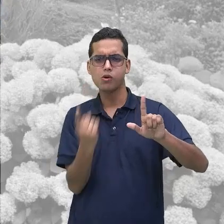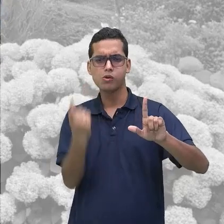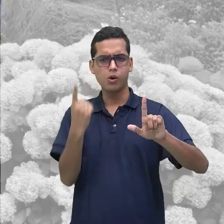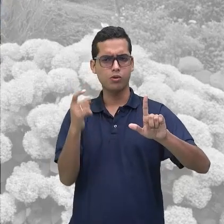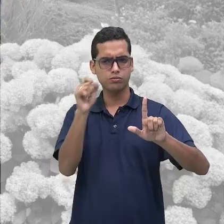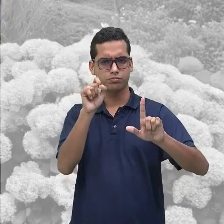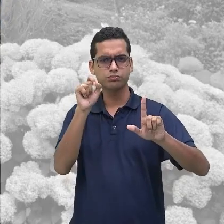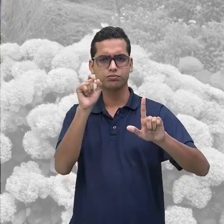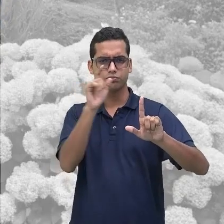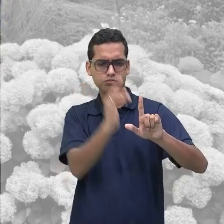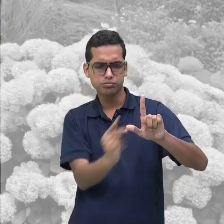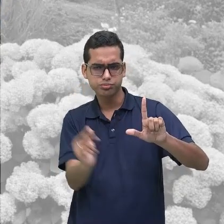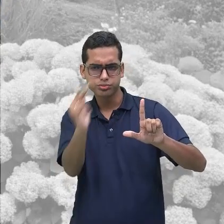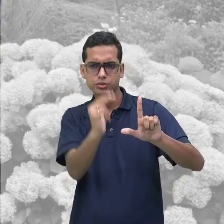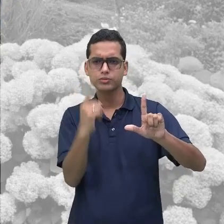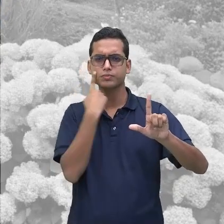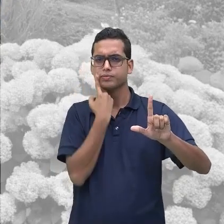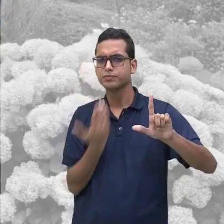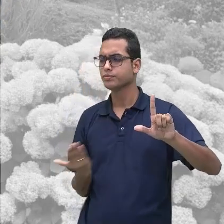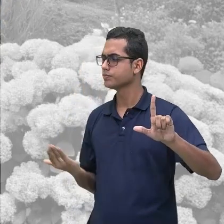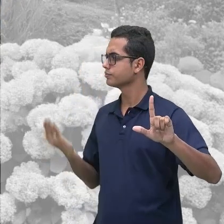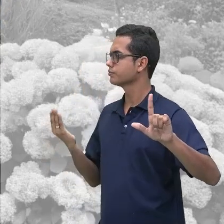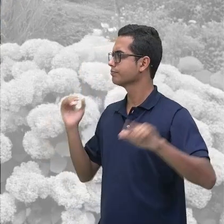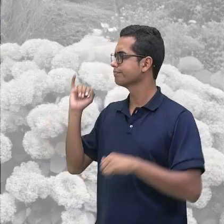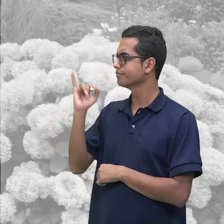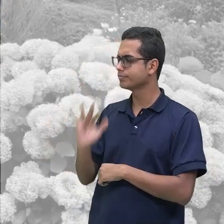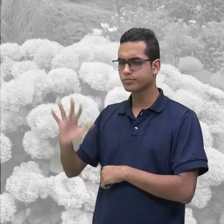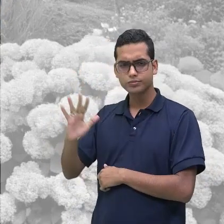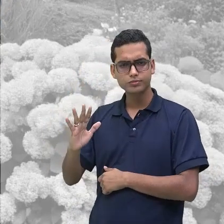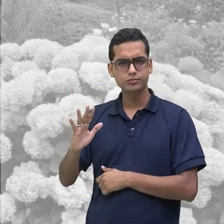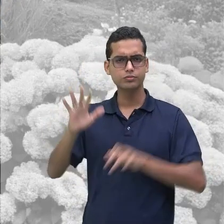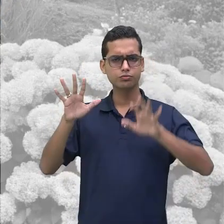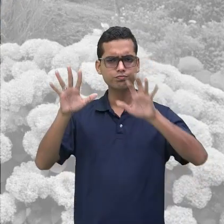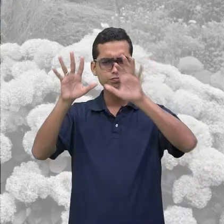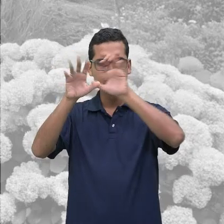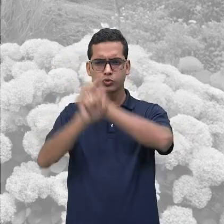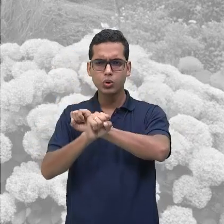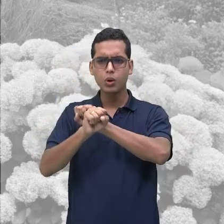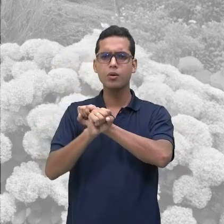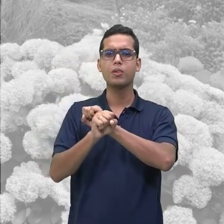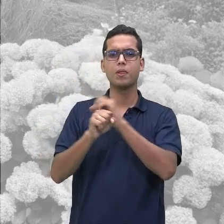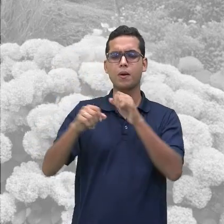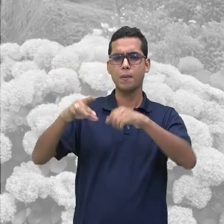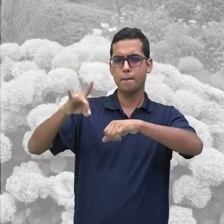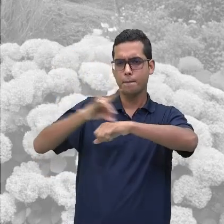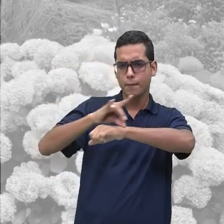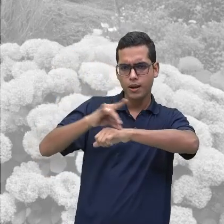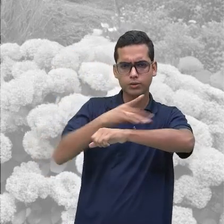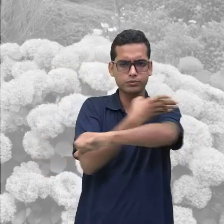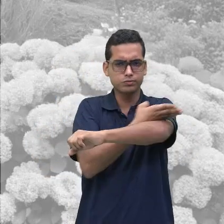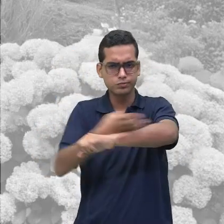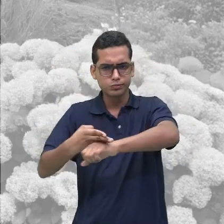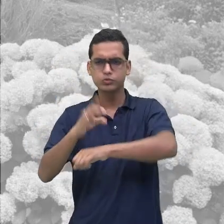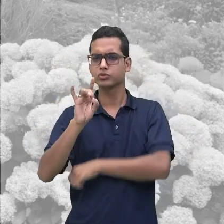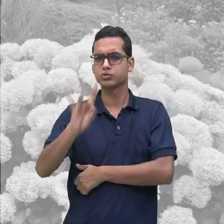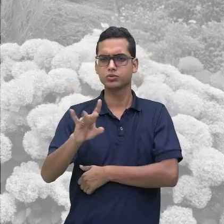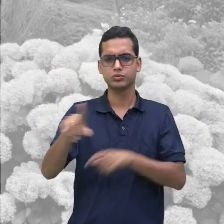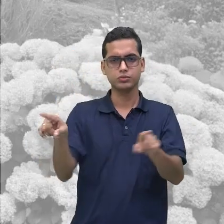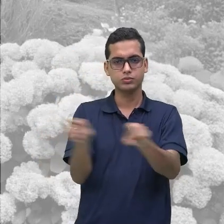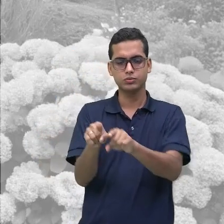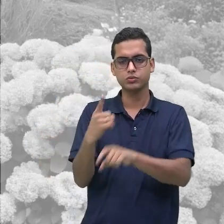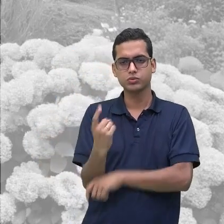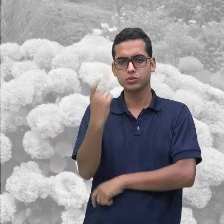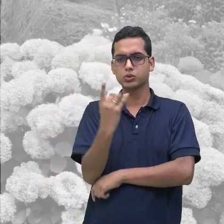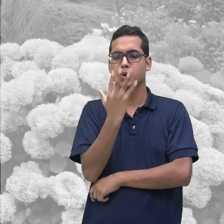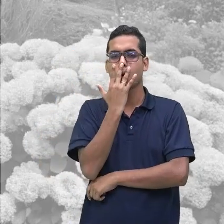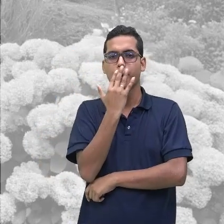jardim, ela está totalmente o quê? Preto e branco, não é verdade? Então a tonalidade do branco